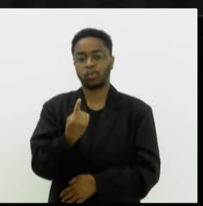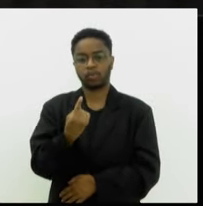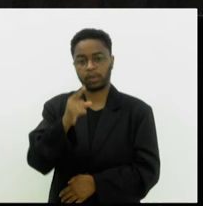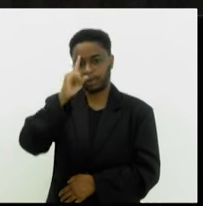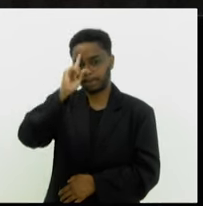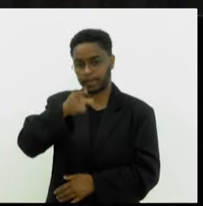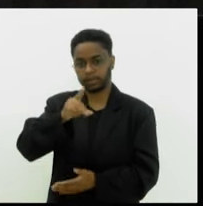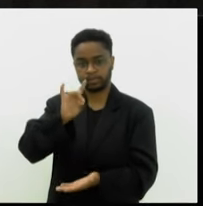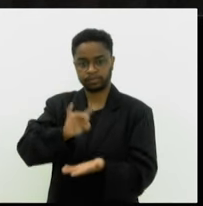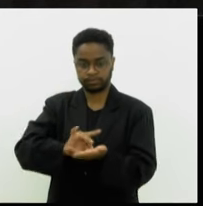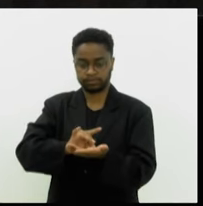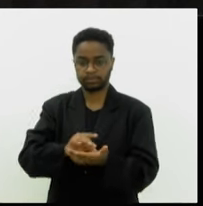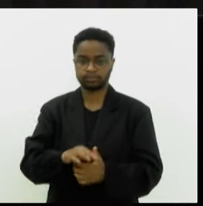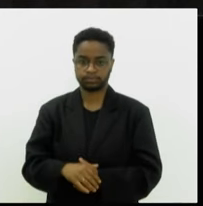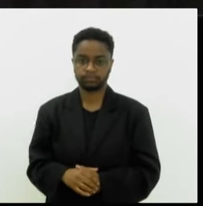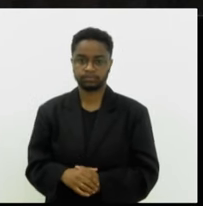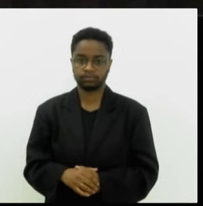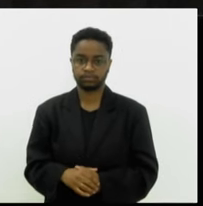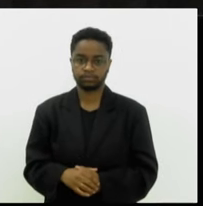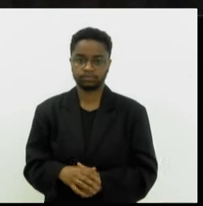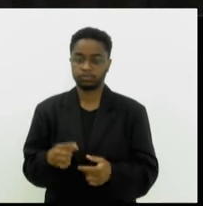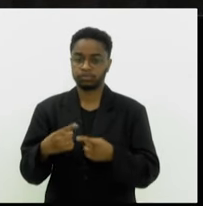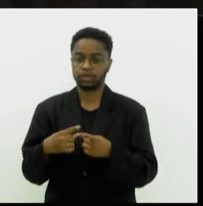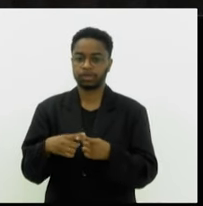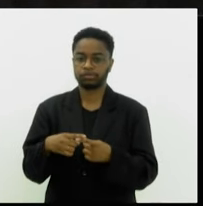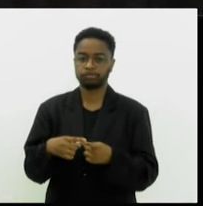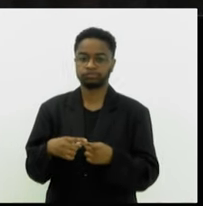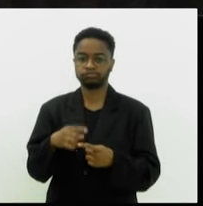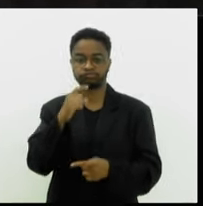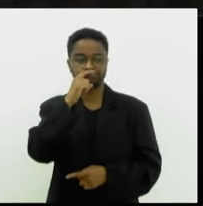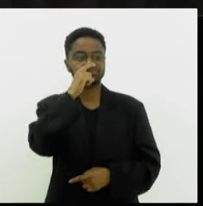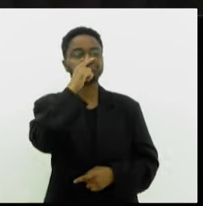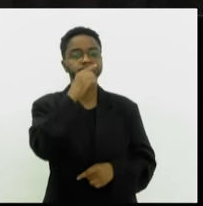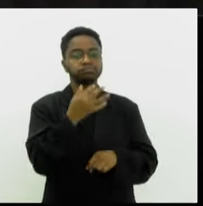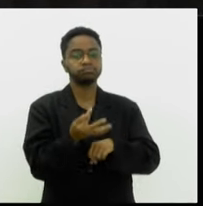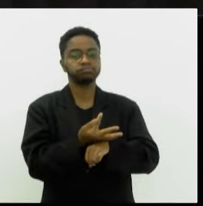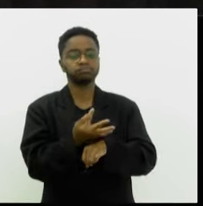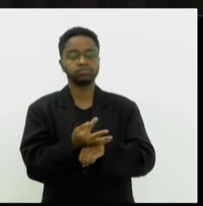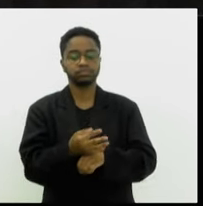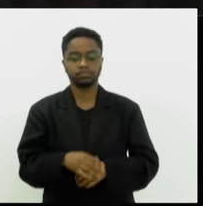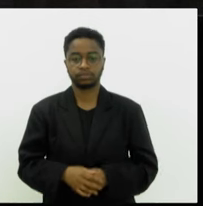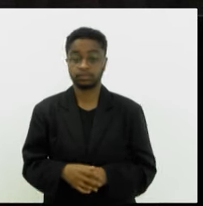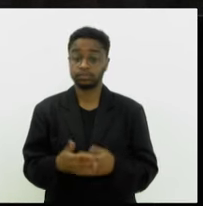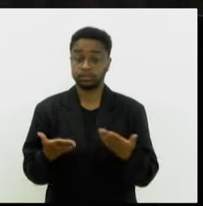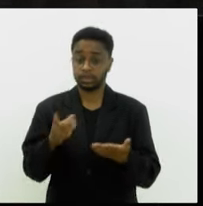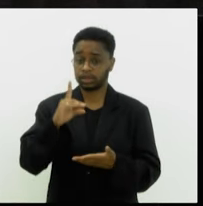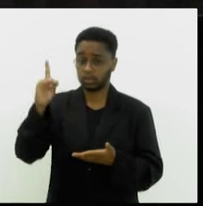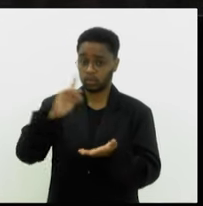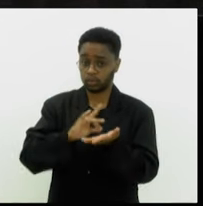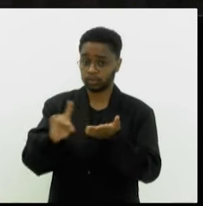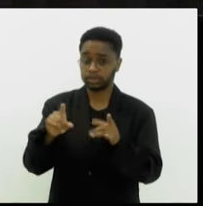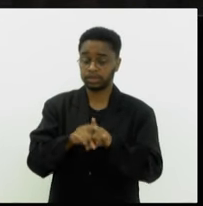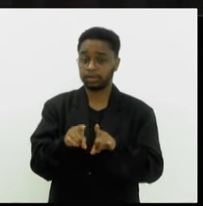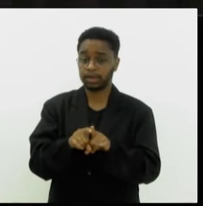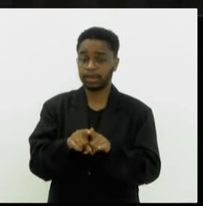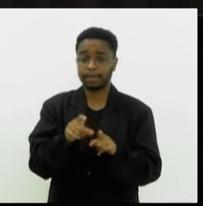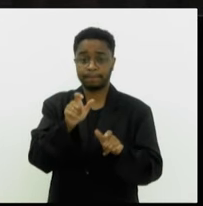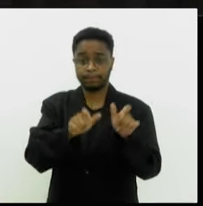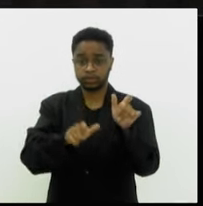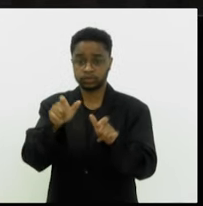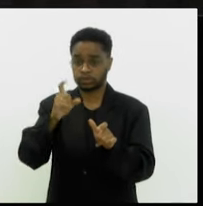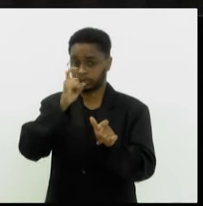toda a verdade, se porta de uma maneira arrogante. O Senhor odeia, em segundo lugar, a língua